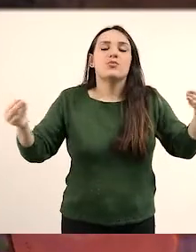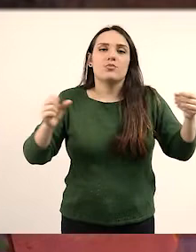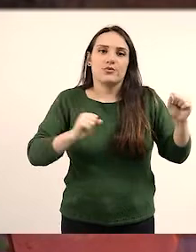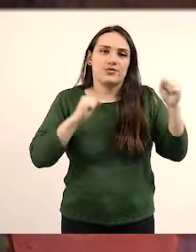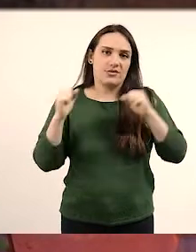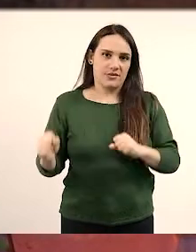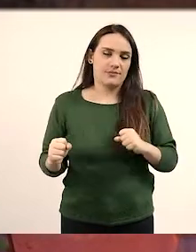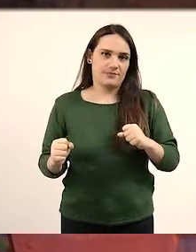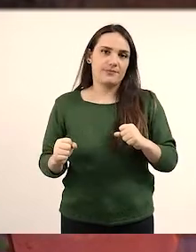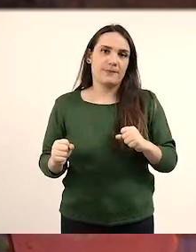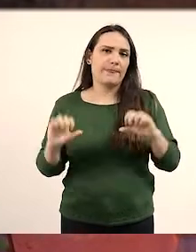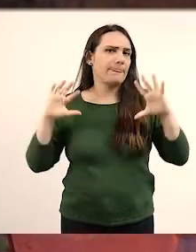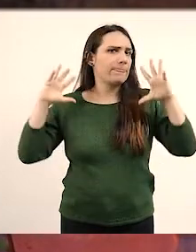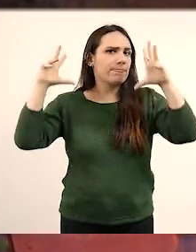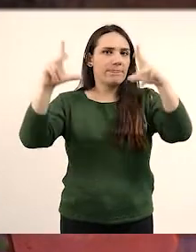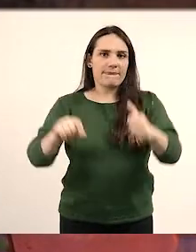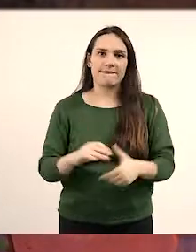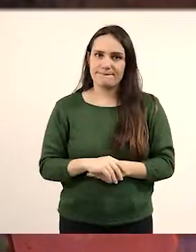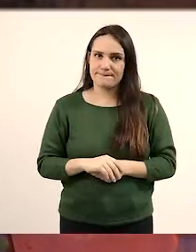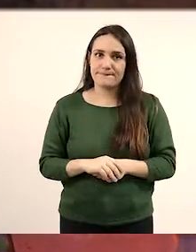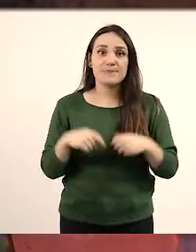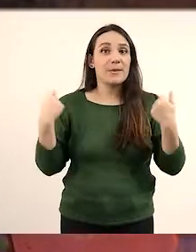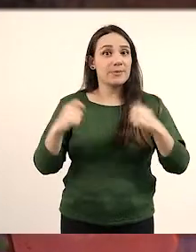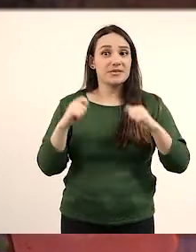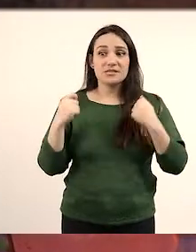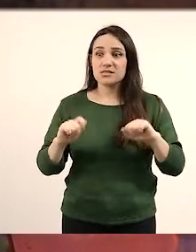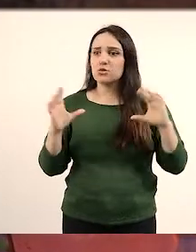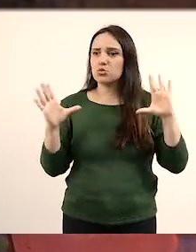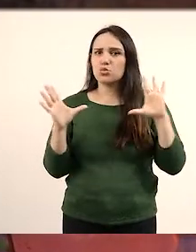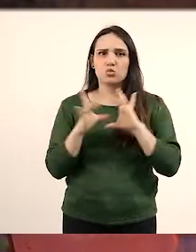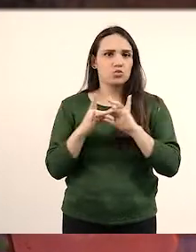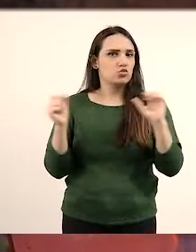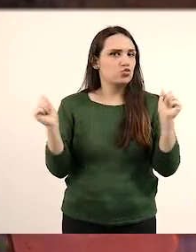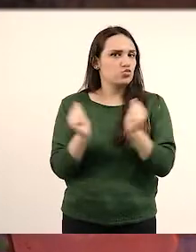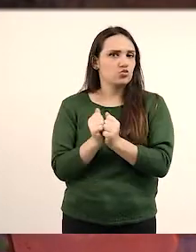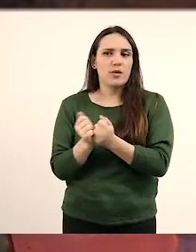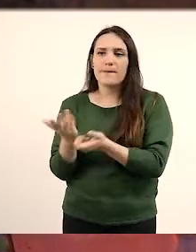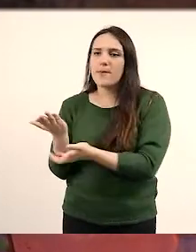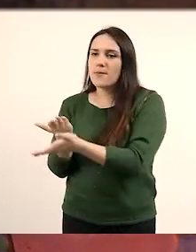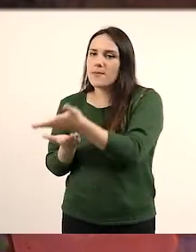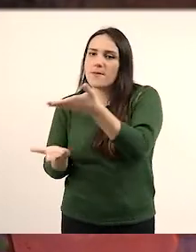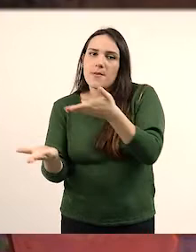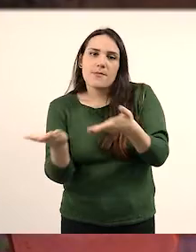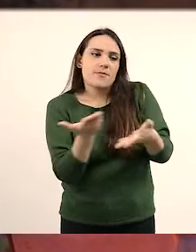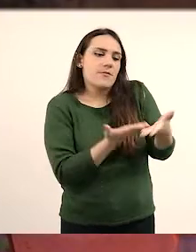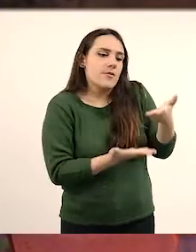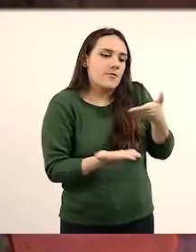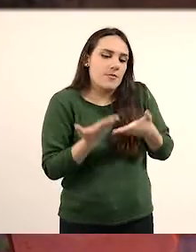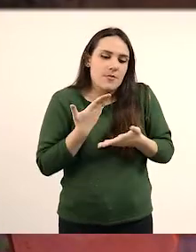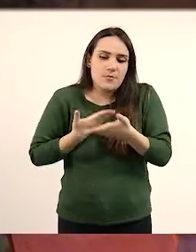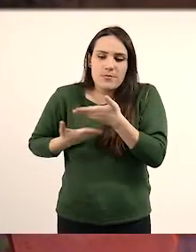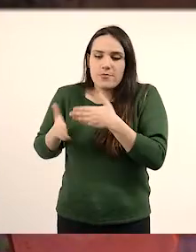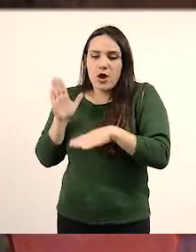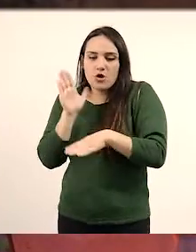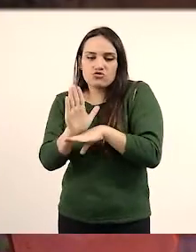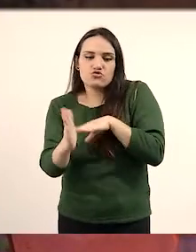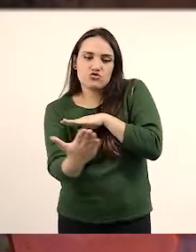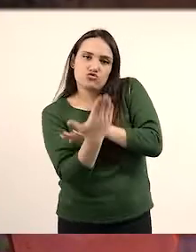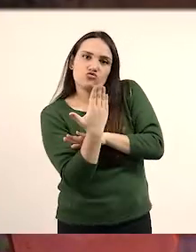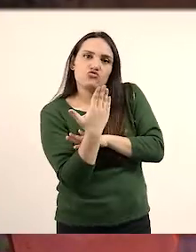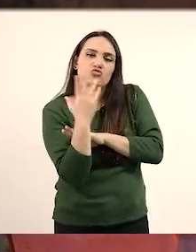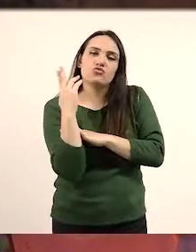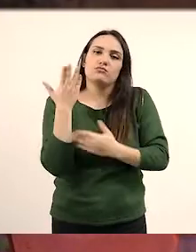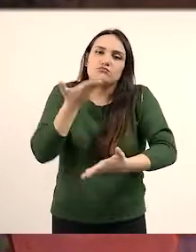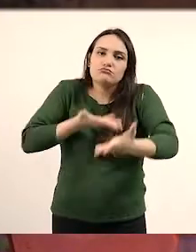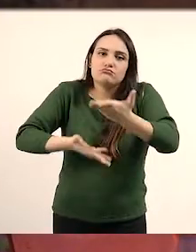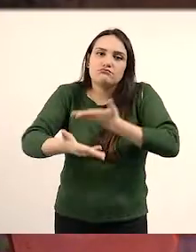entre todos os entes federativos. Eles têm que coexistir harmonicamente, com espírito de cooperação. E a crise que nós vivemos